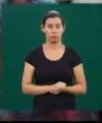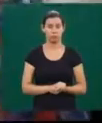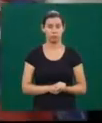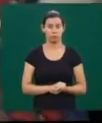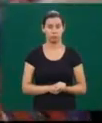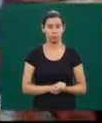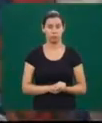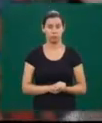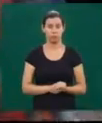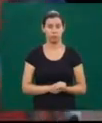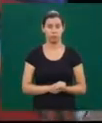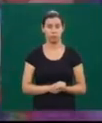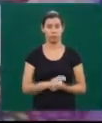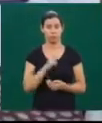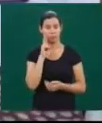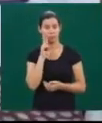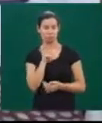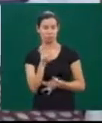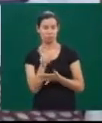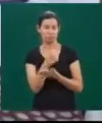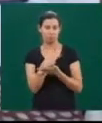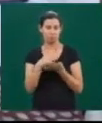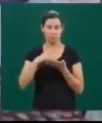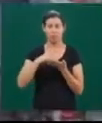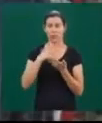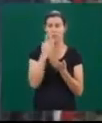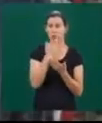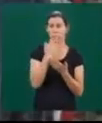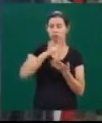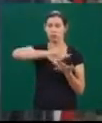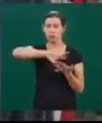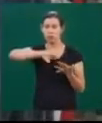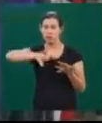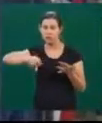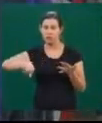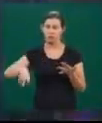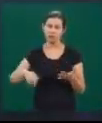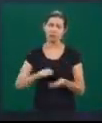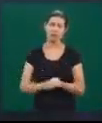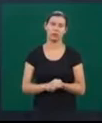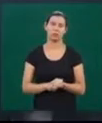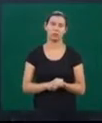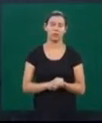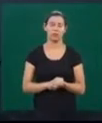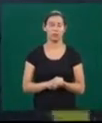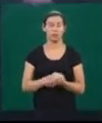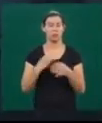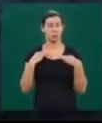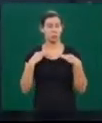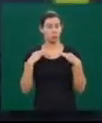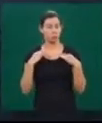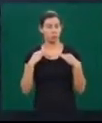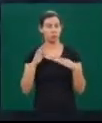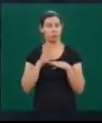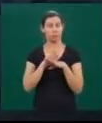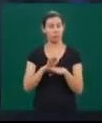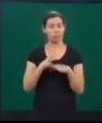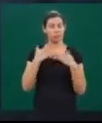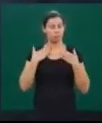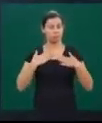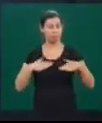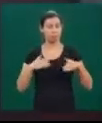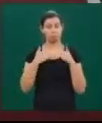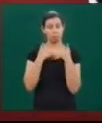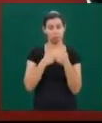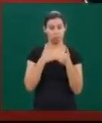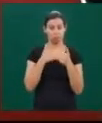Traços descompromissados, cores vibrantes, traduzidas em modelagens mais confortáveis e com muito estilo. As